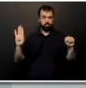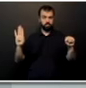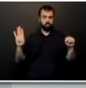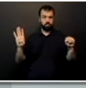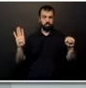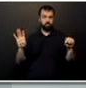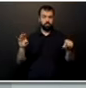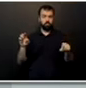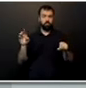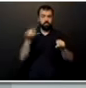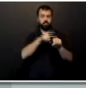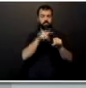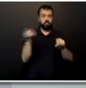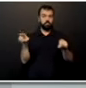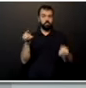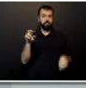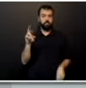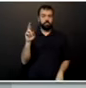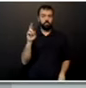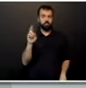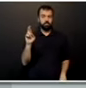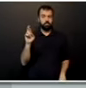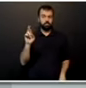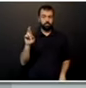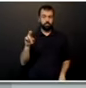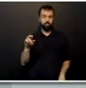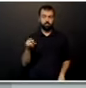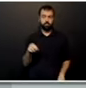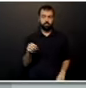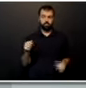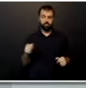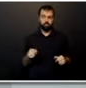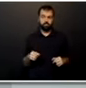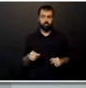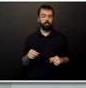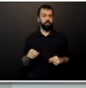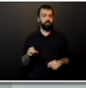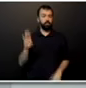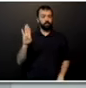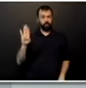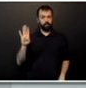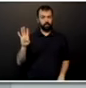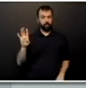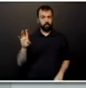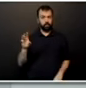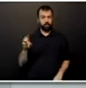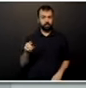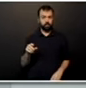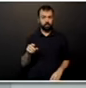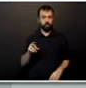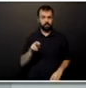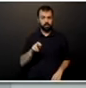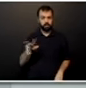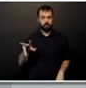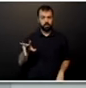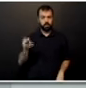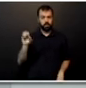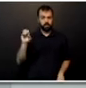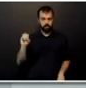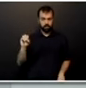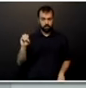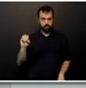b são números reais a e b têm que ser necessariamente diferente de zero o denominador não pode ser